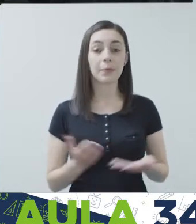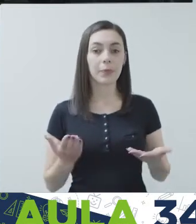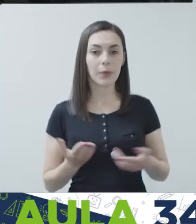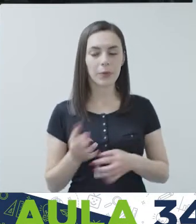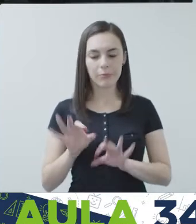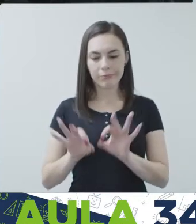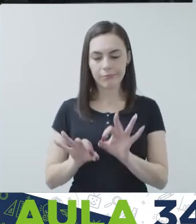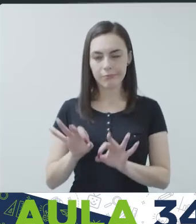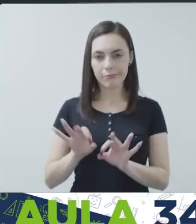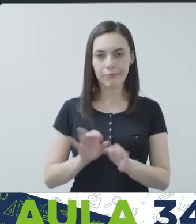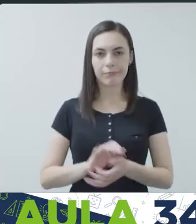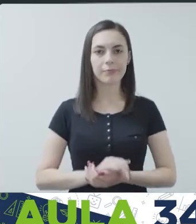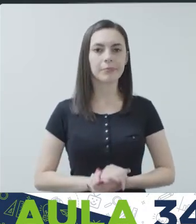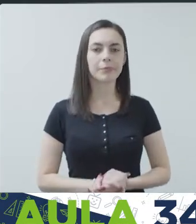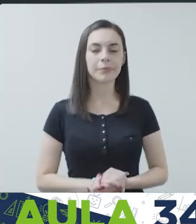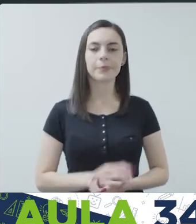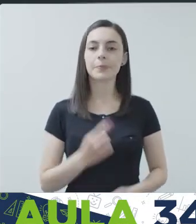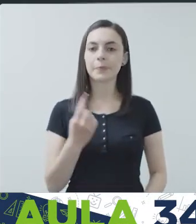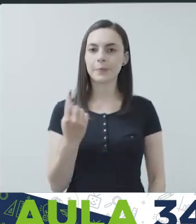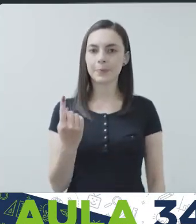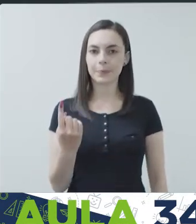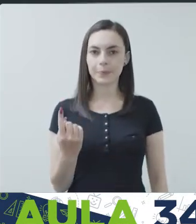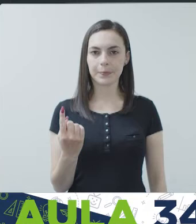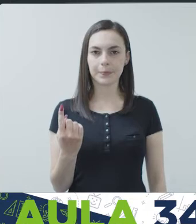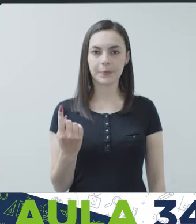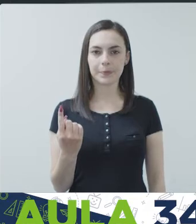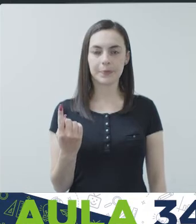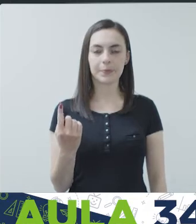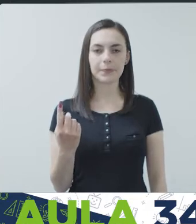então? Uma,